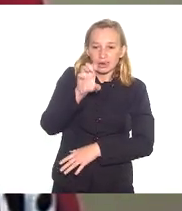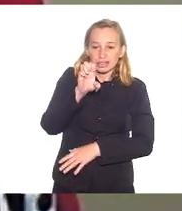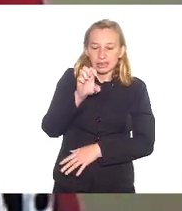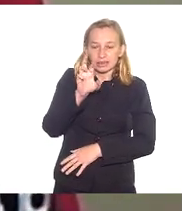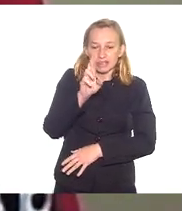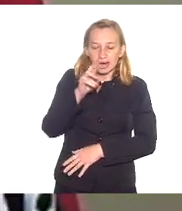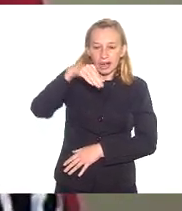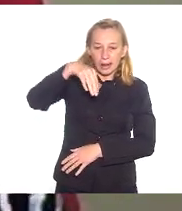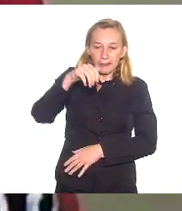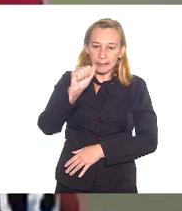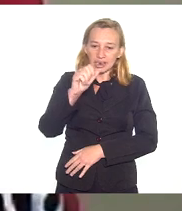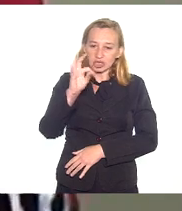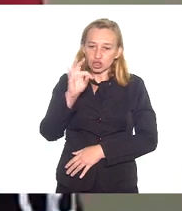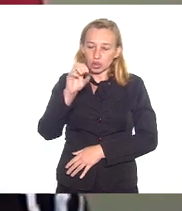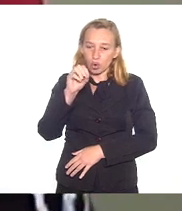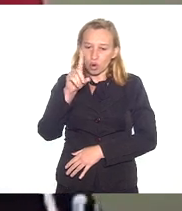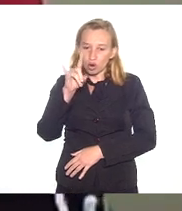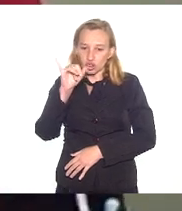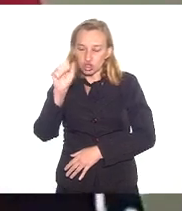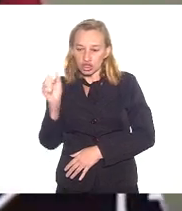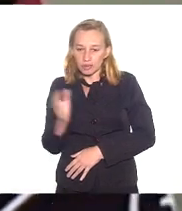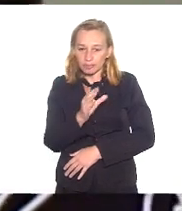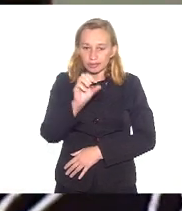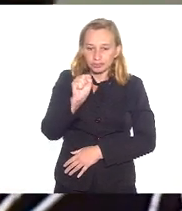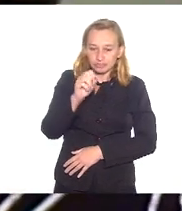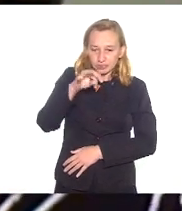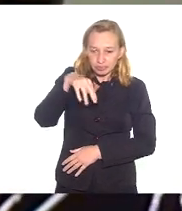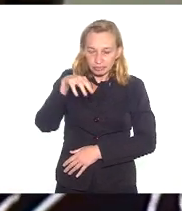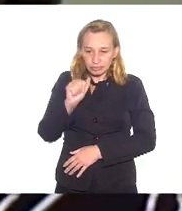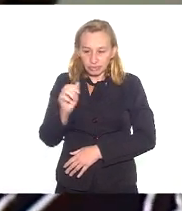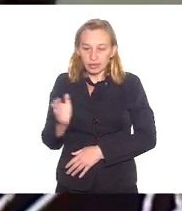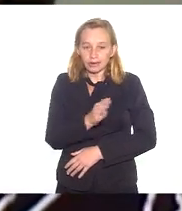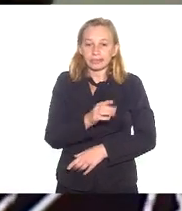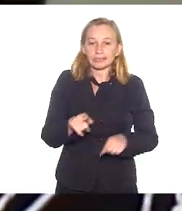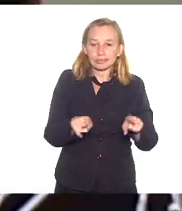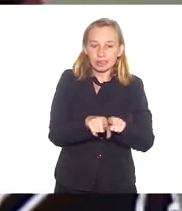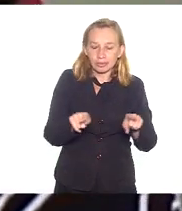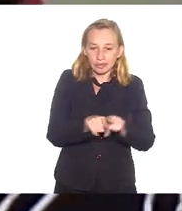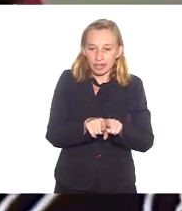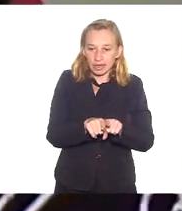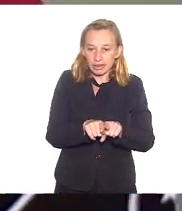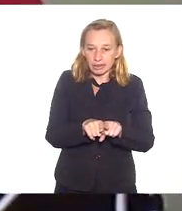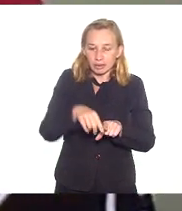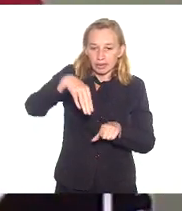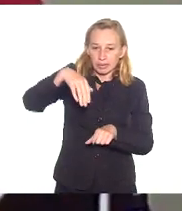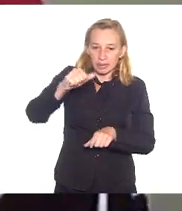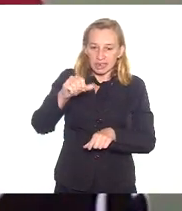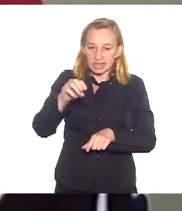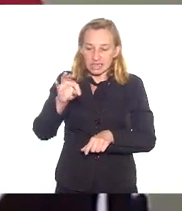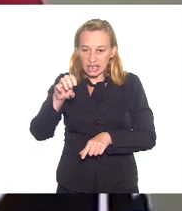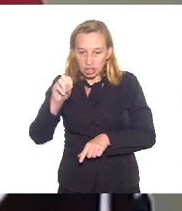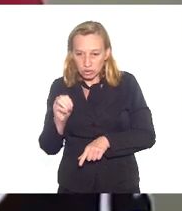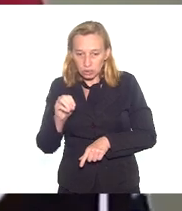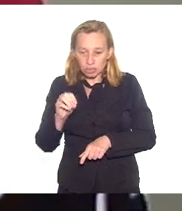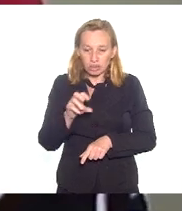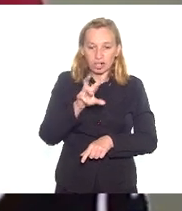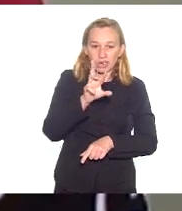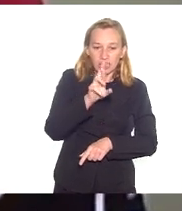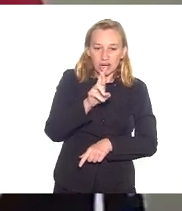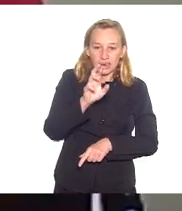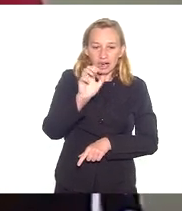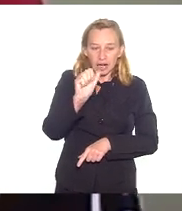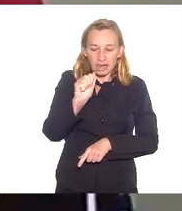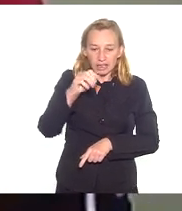Sanitária e no Hospital Estadual Tavares Macedo, com a questão da hanseníase. essas pessoas não eram